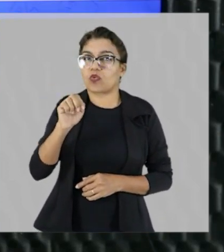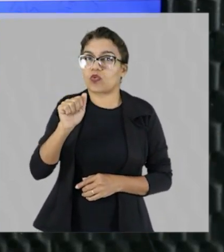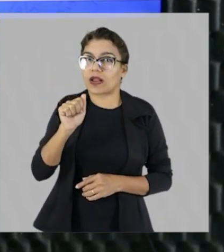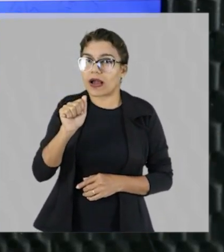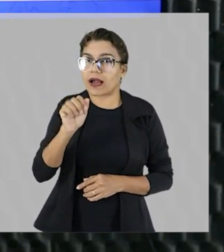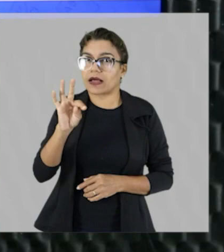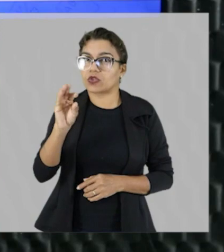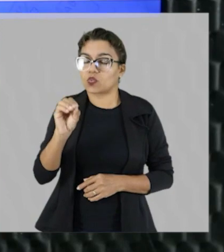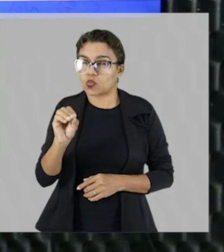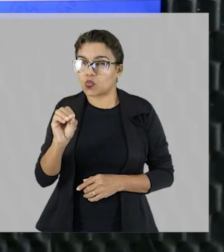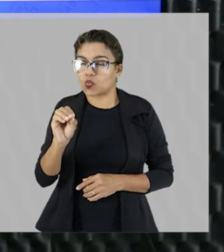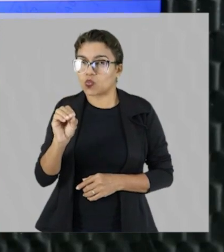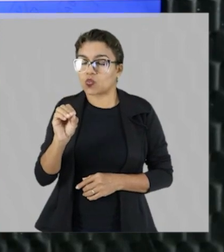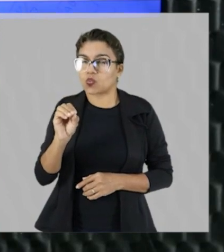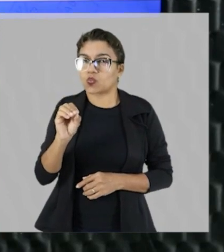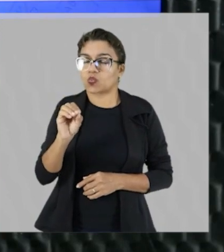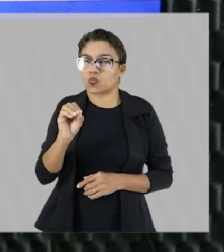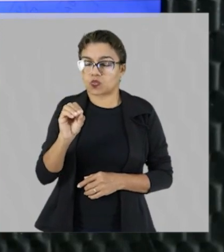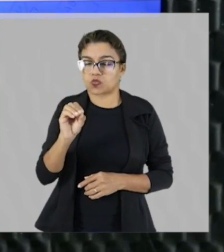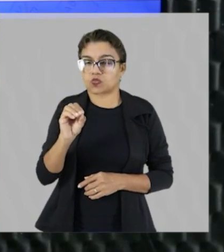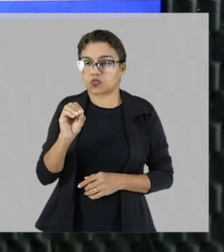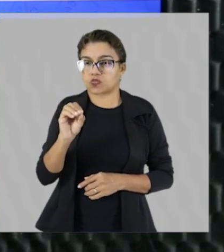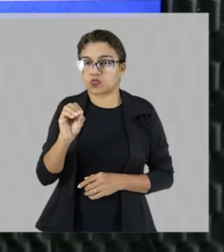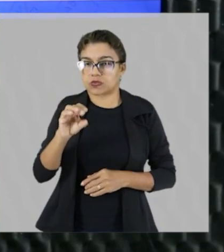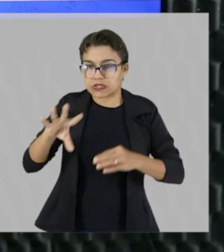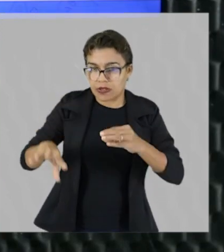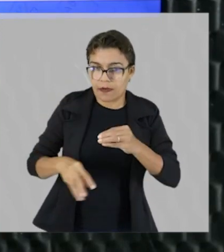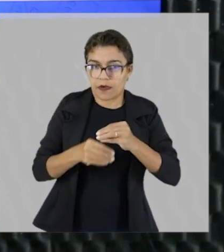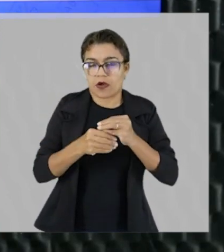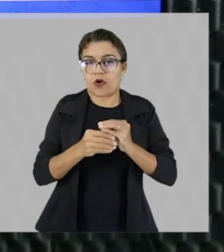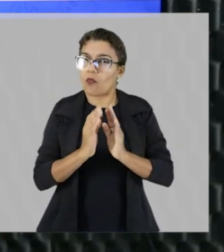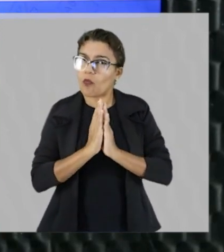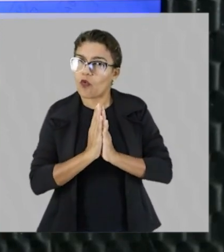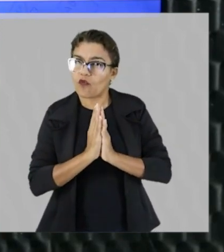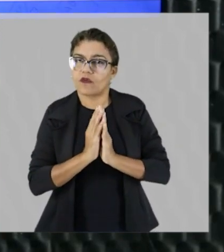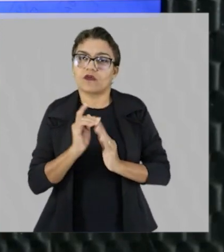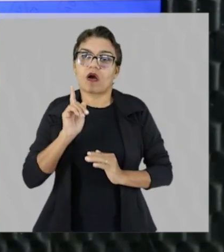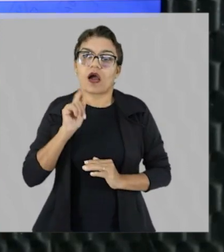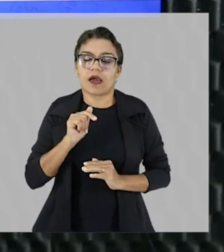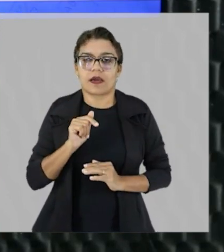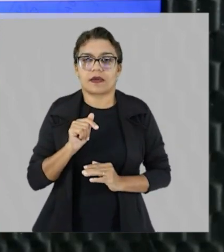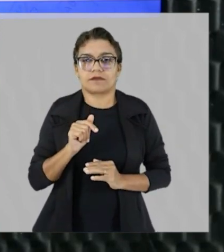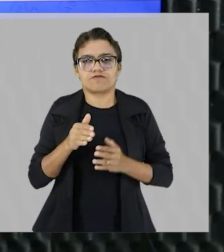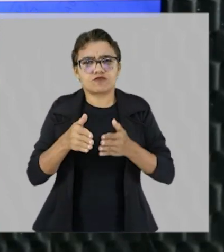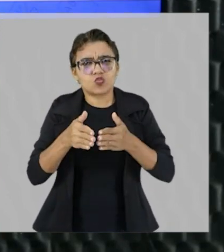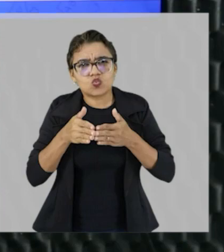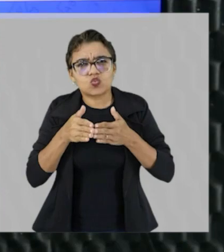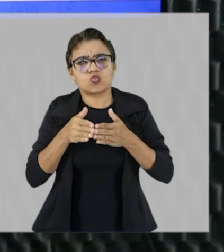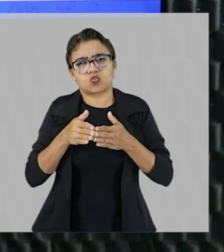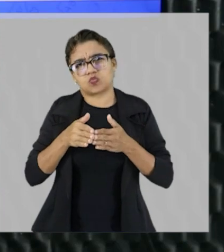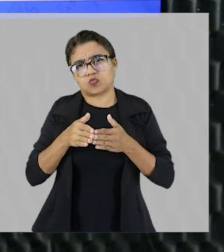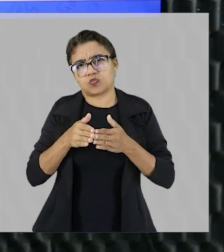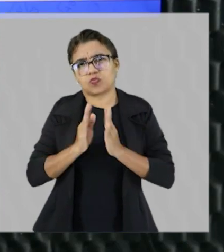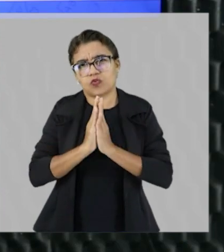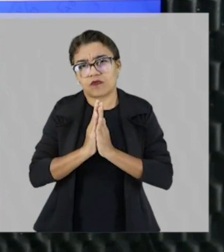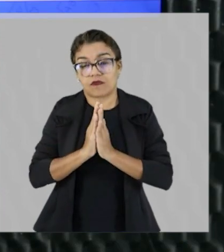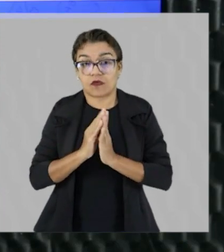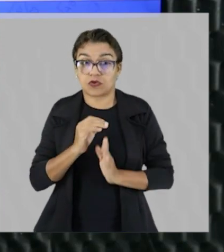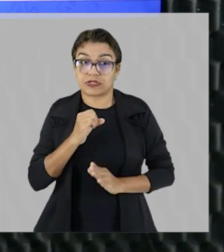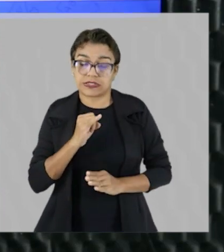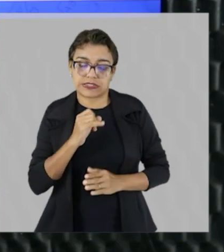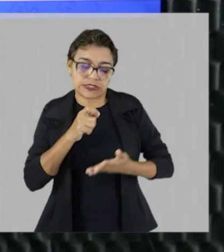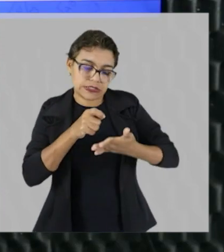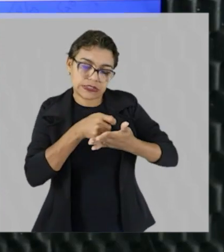facilmente você, se já tem uma noção, você sabe a tradução, que é um momento, por favor. Mas se você olhar essa palavra